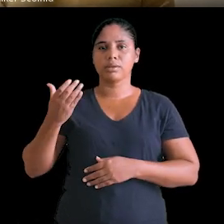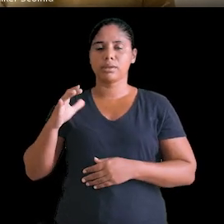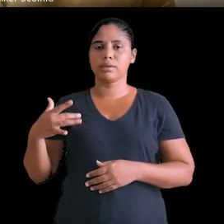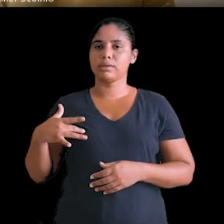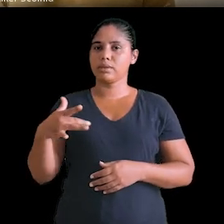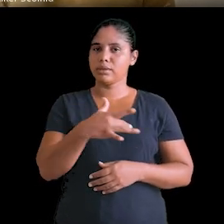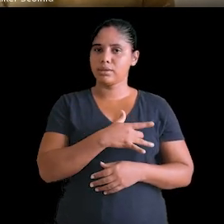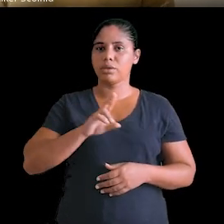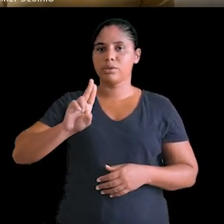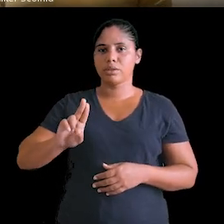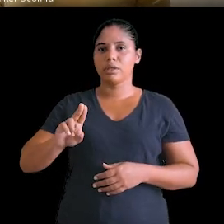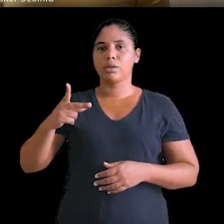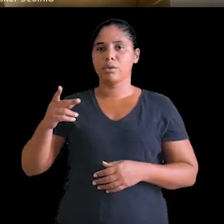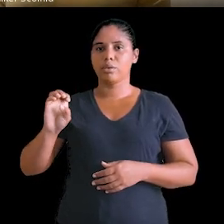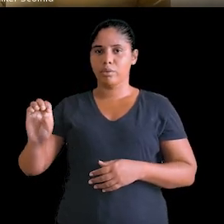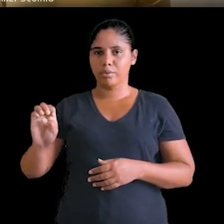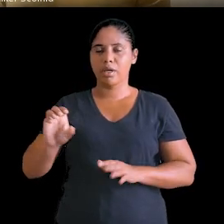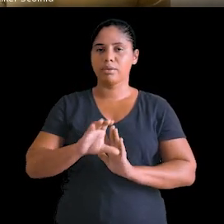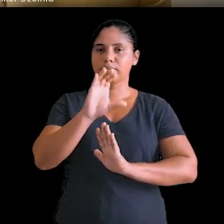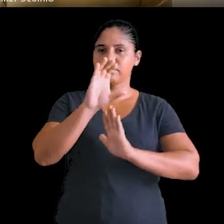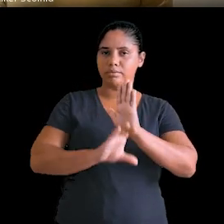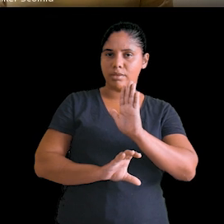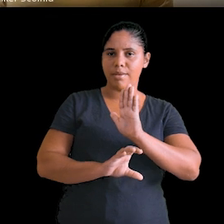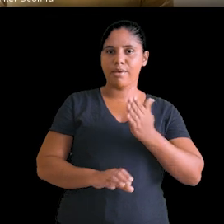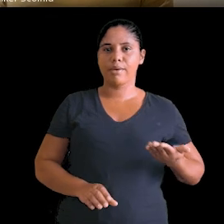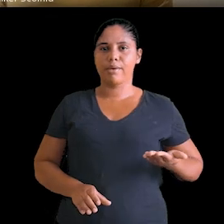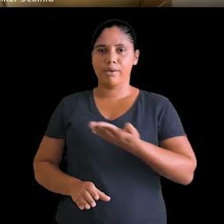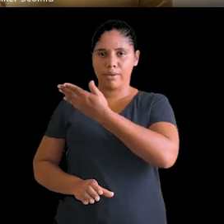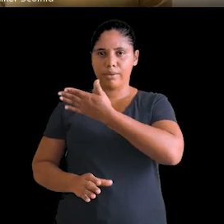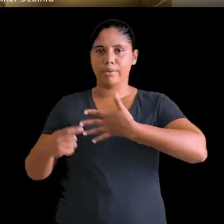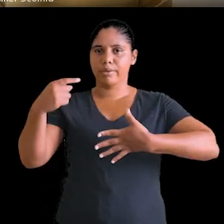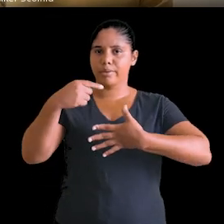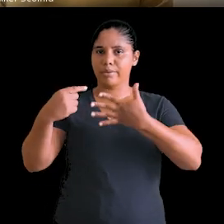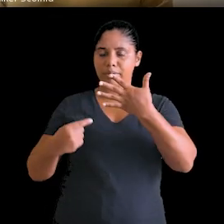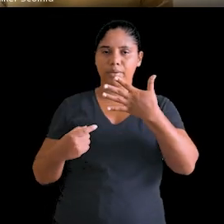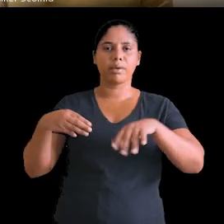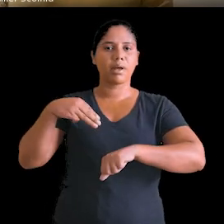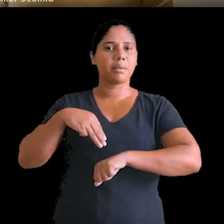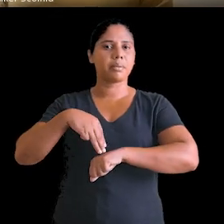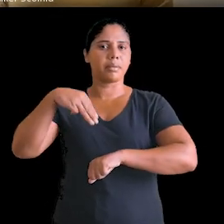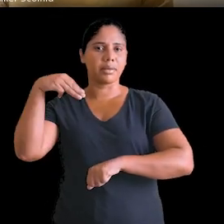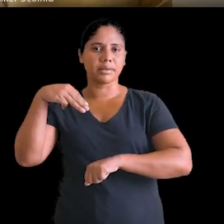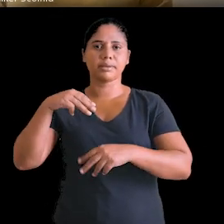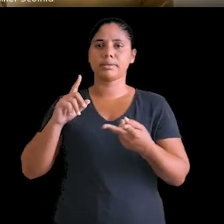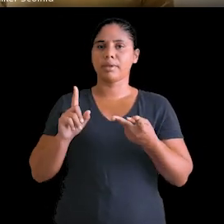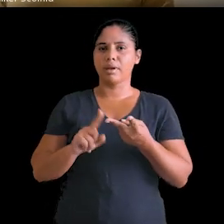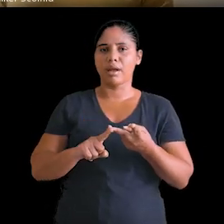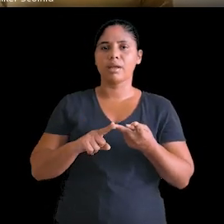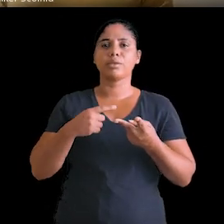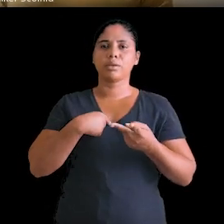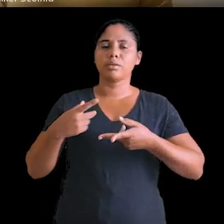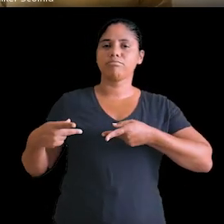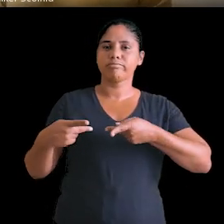FCM-UPE. Sou mestre em Embreatria pela Faculdade de Odontologia Pernambuco e da Universidade de Pernambuco. Possuo residência em saúde